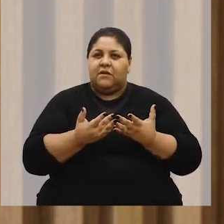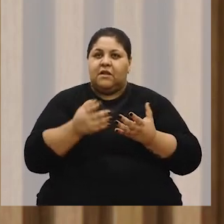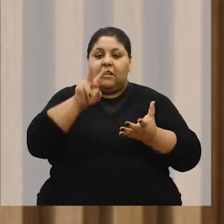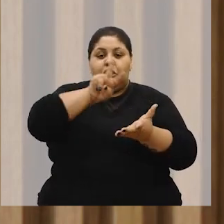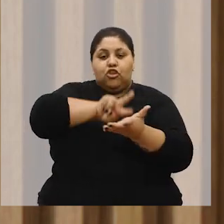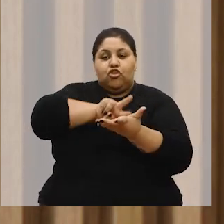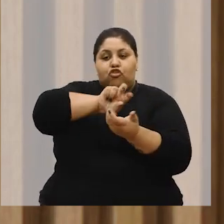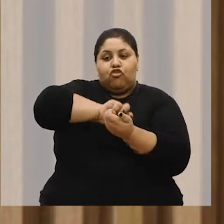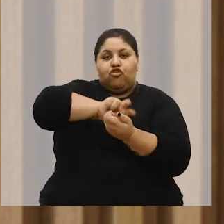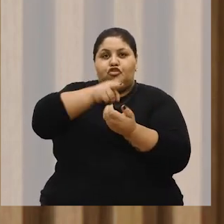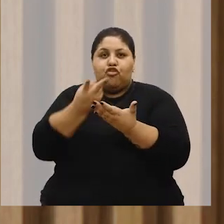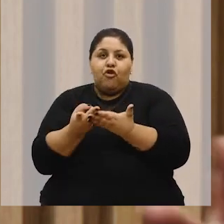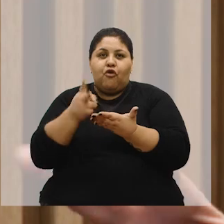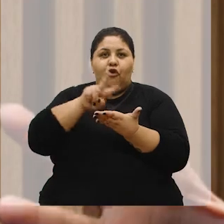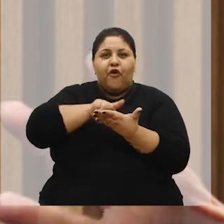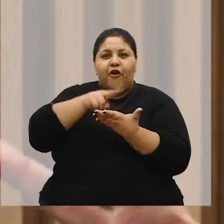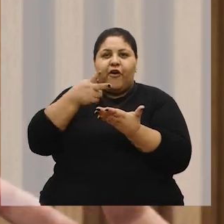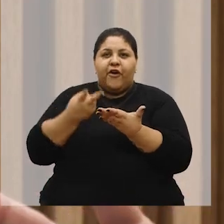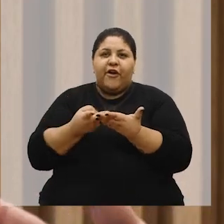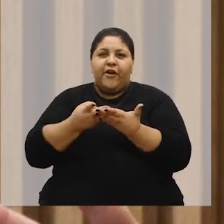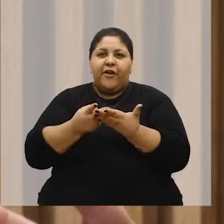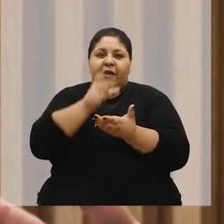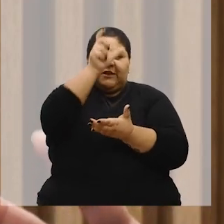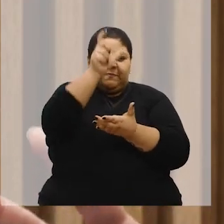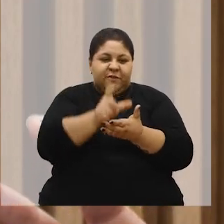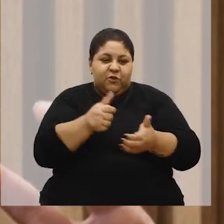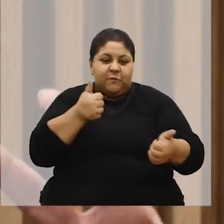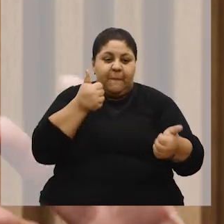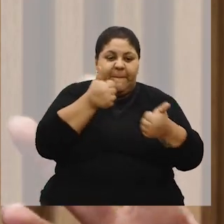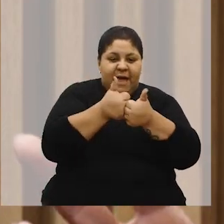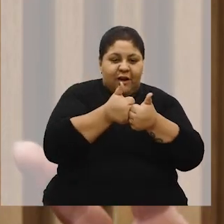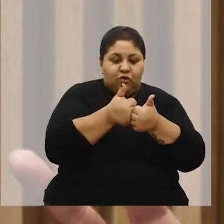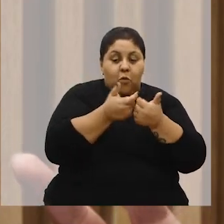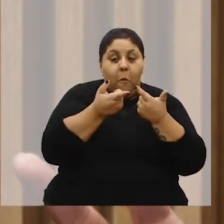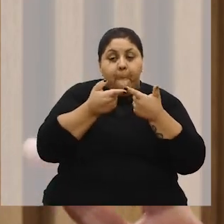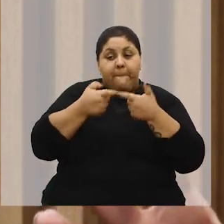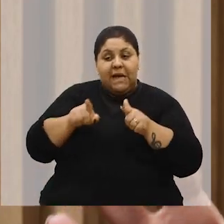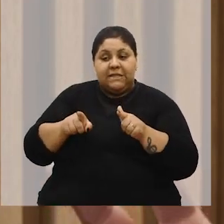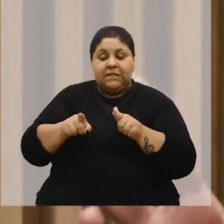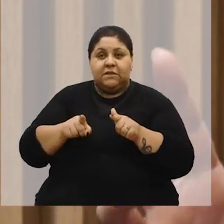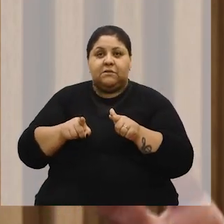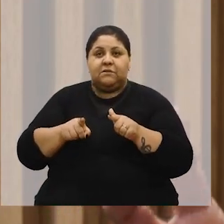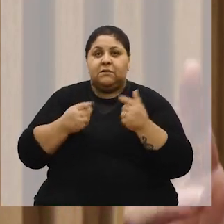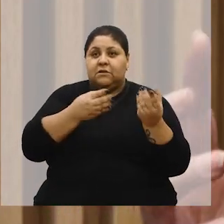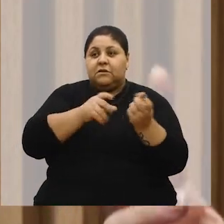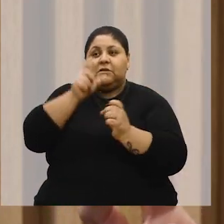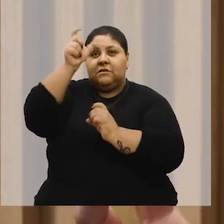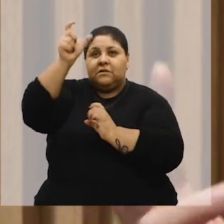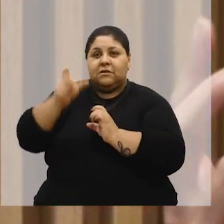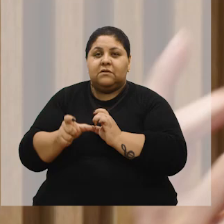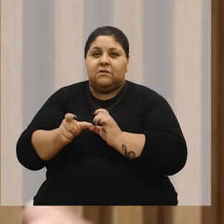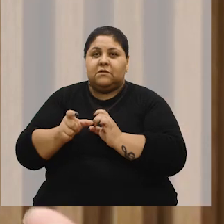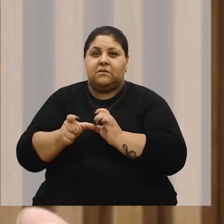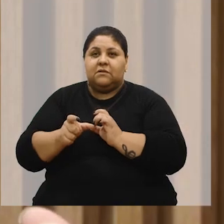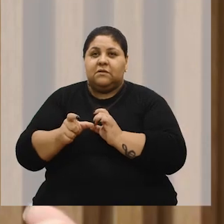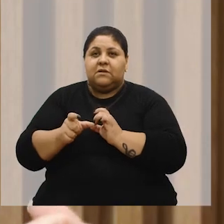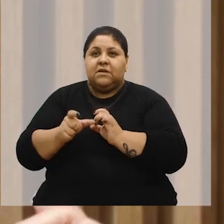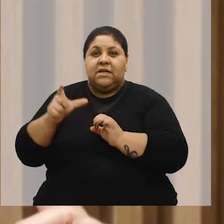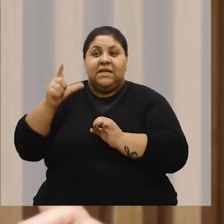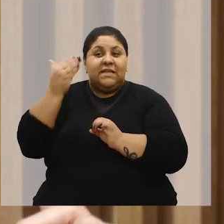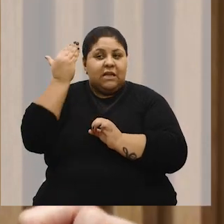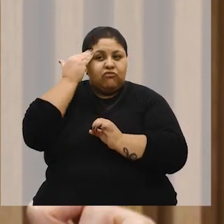gumes, porque ela deixa todo mundo chegar perto, mas muita gente blindada da